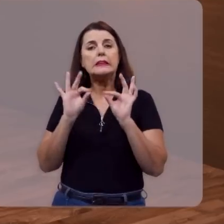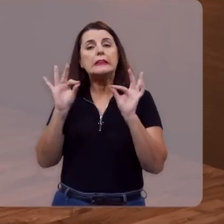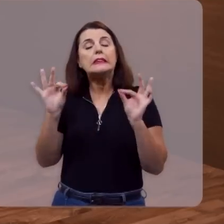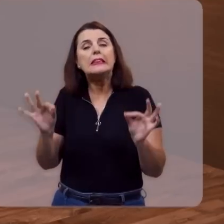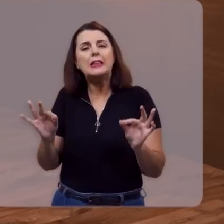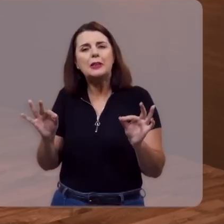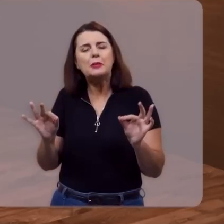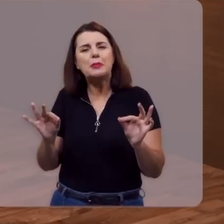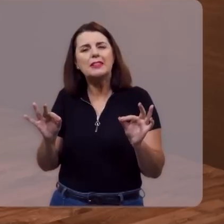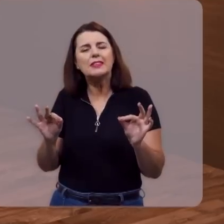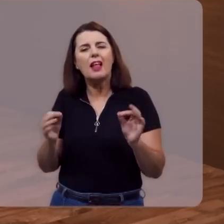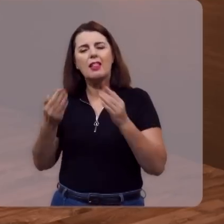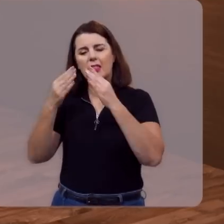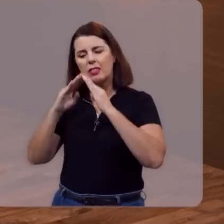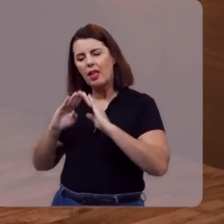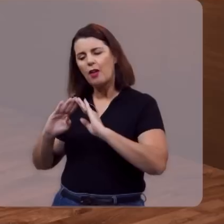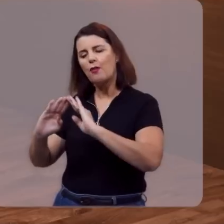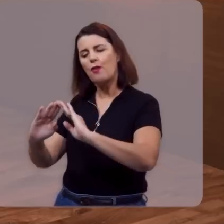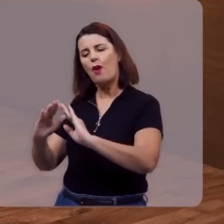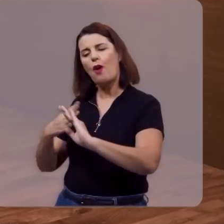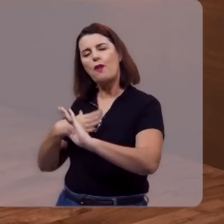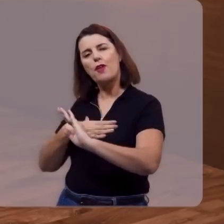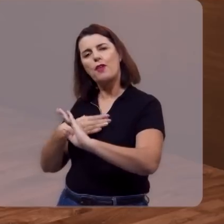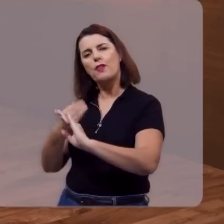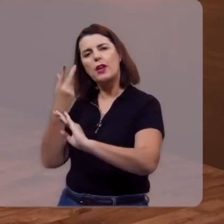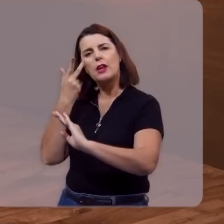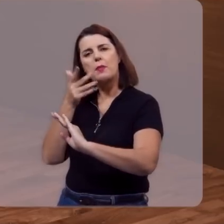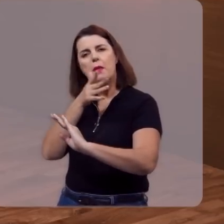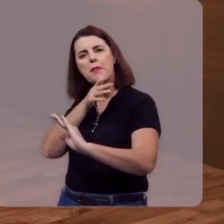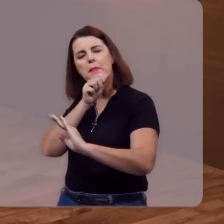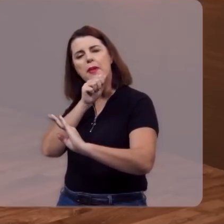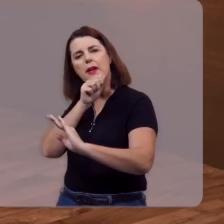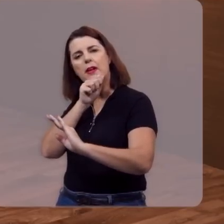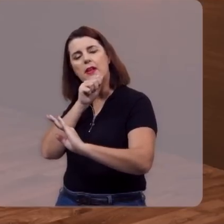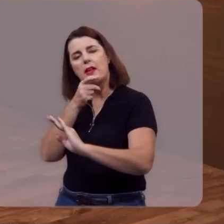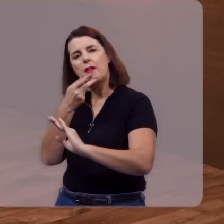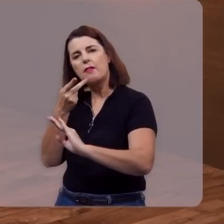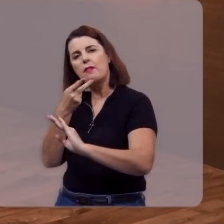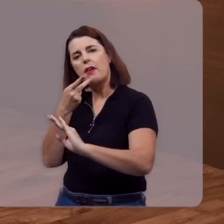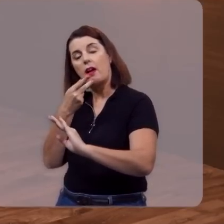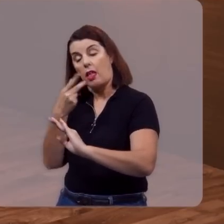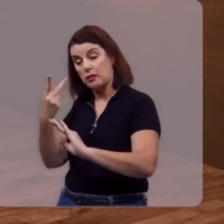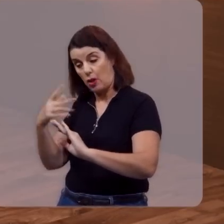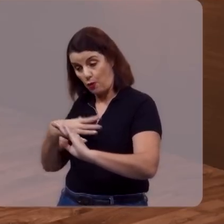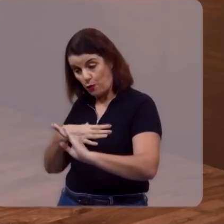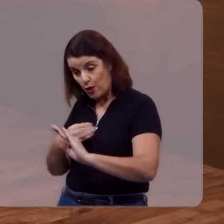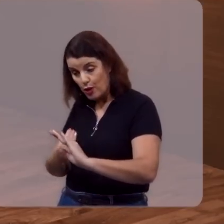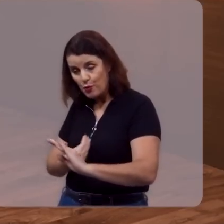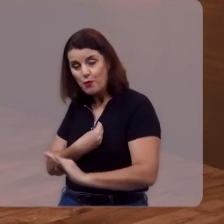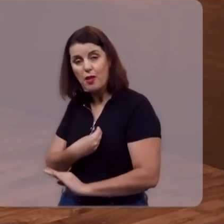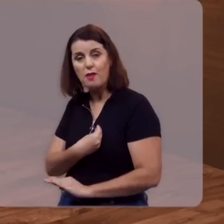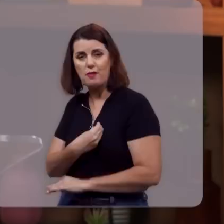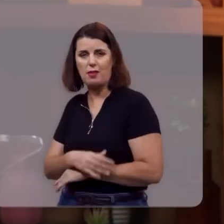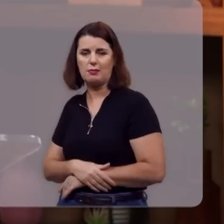Simplesmente Elias devolve o menino à sua mãe e diz: o teu filho vive.